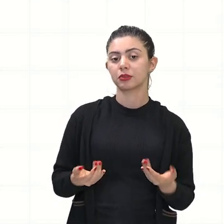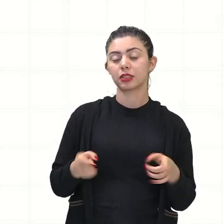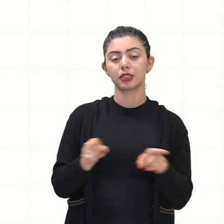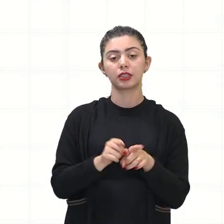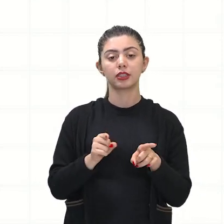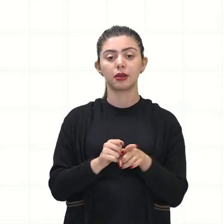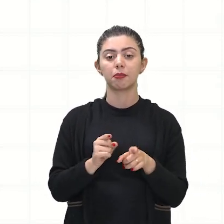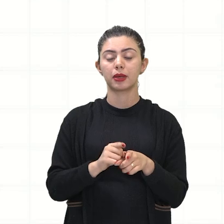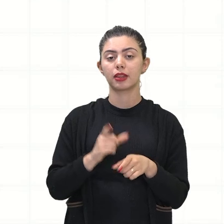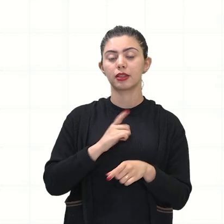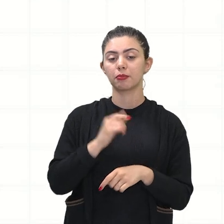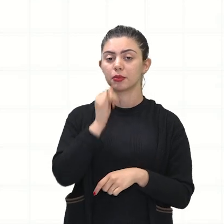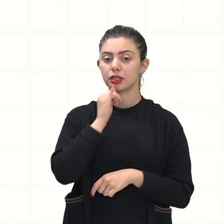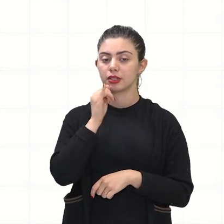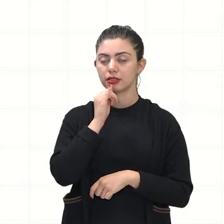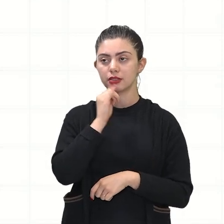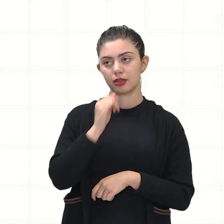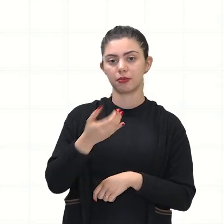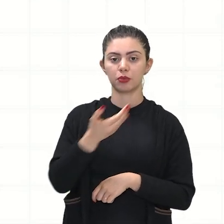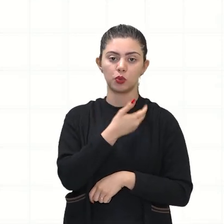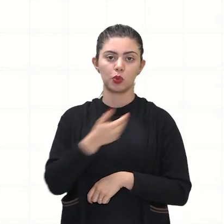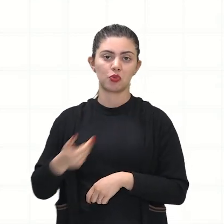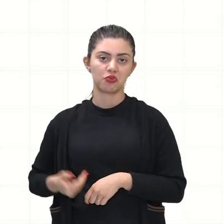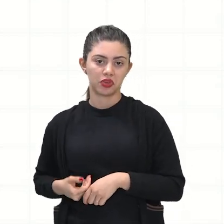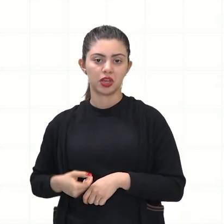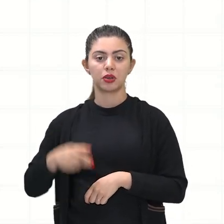efetividade da coisa pública,